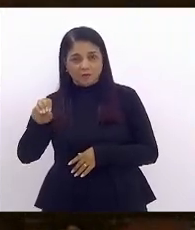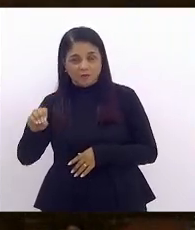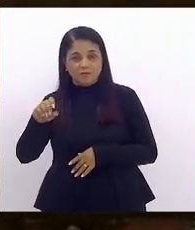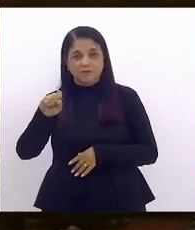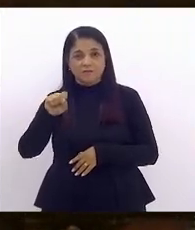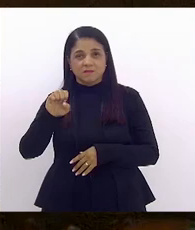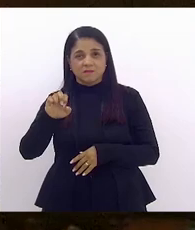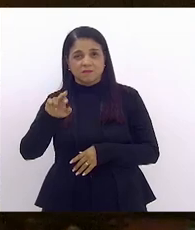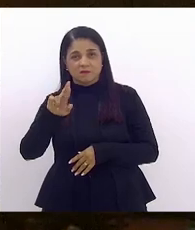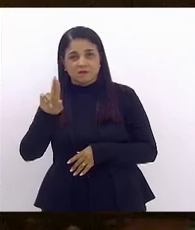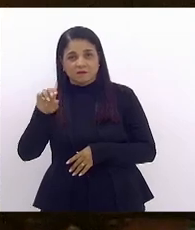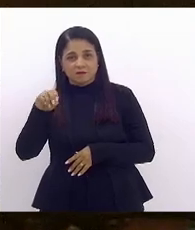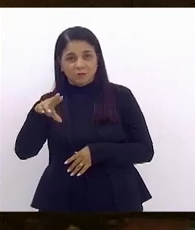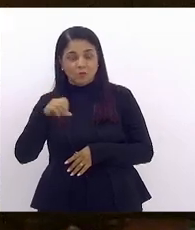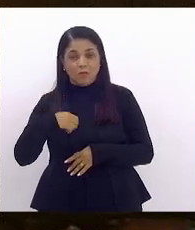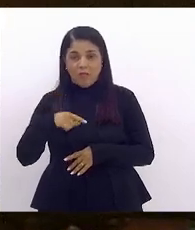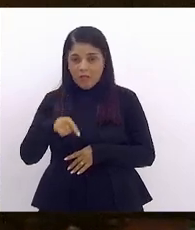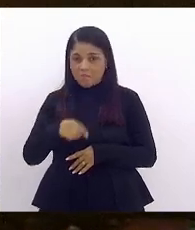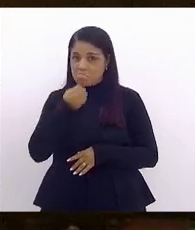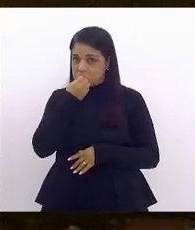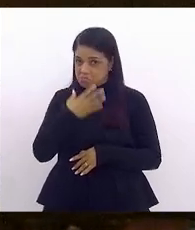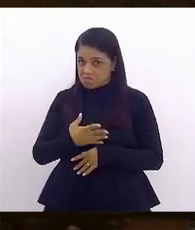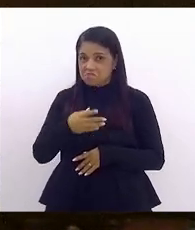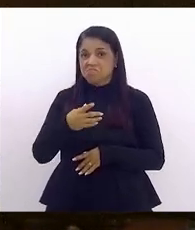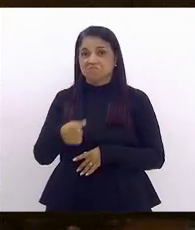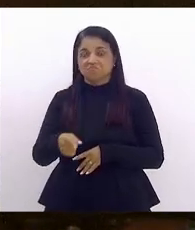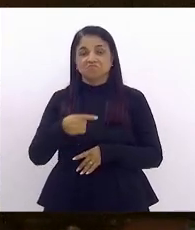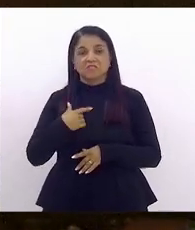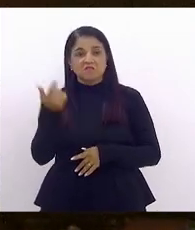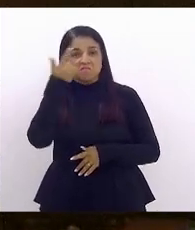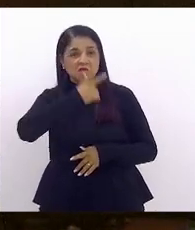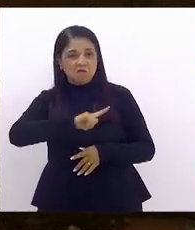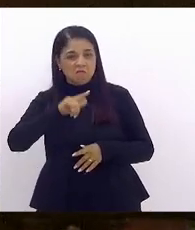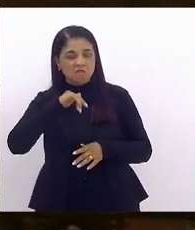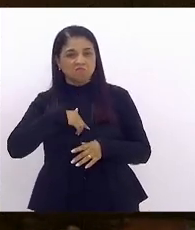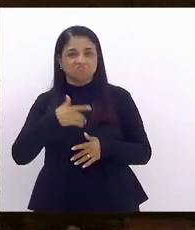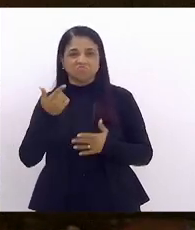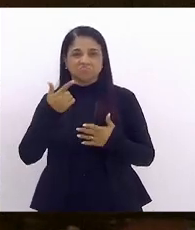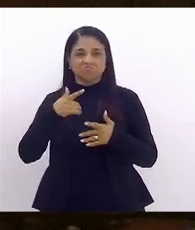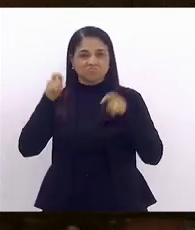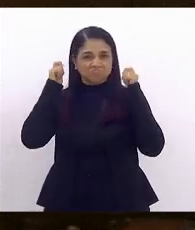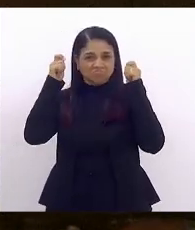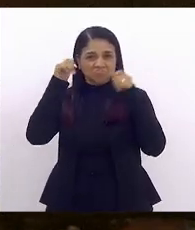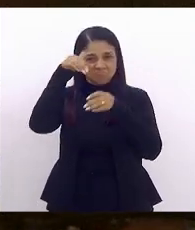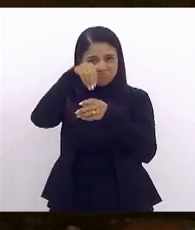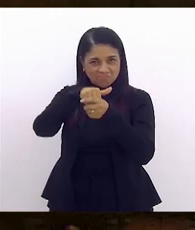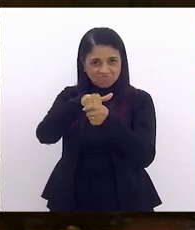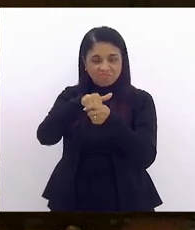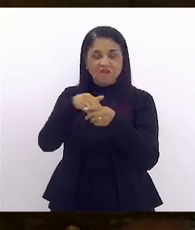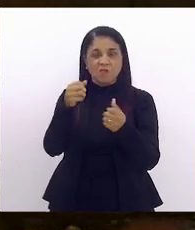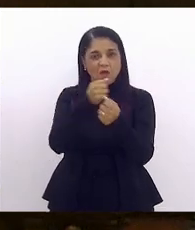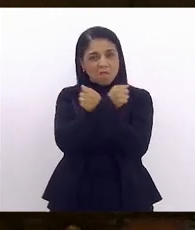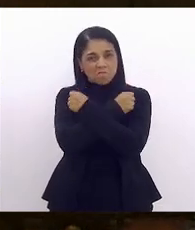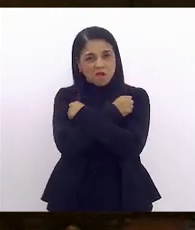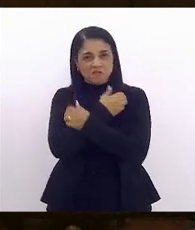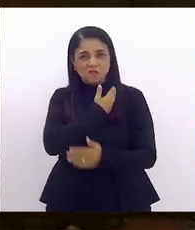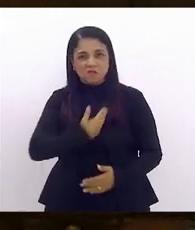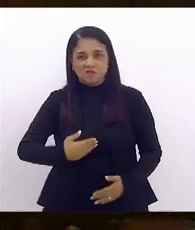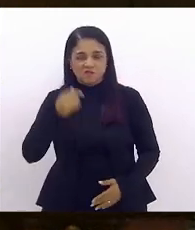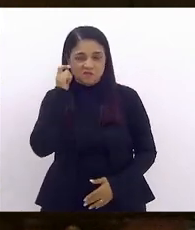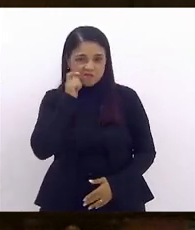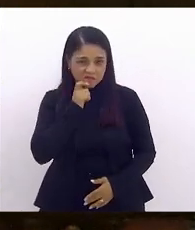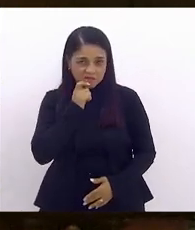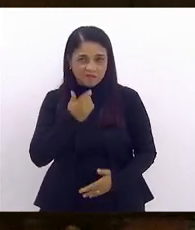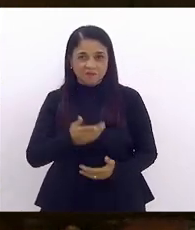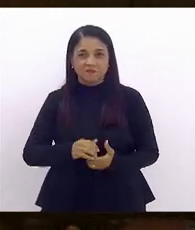Império Serrano é pé quente. Aí ele ganhou no primeiro turno. Então recebo o abraço do governador Cláudio Castro.